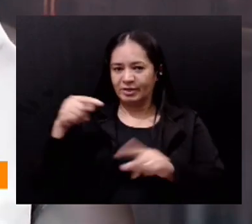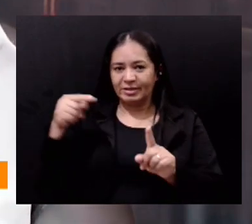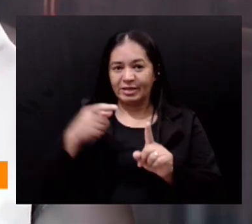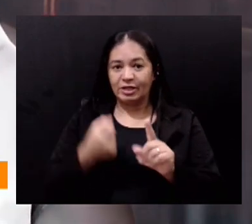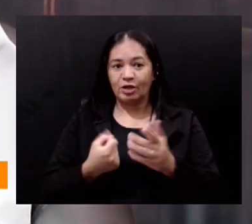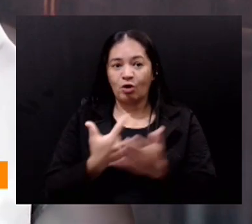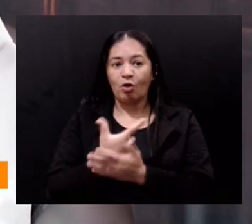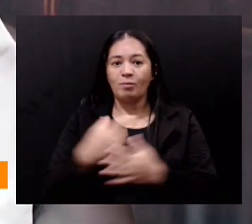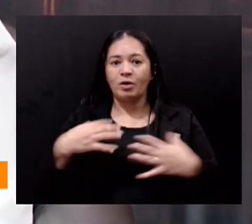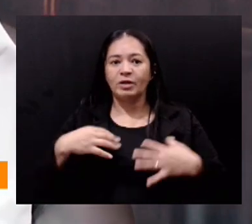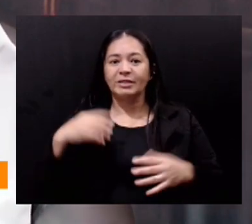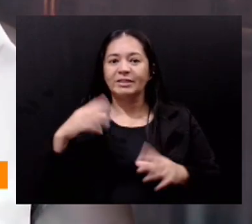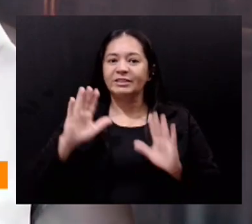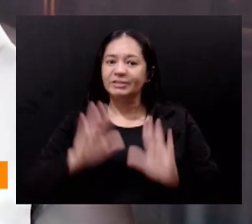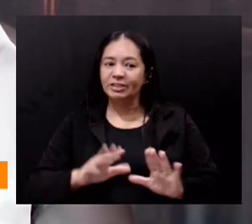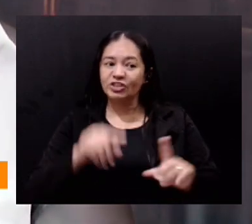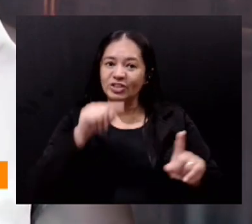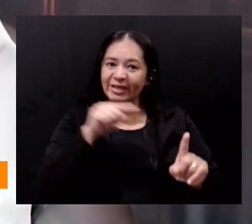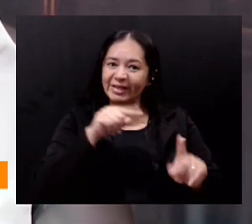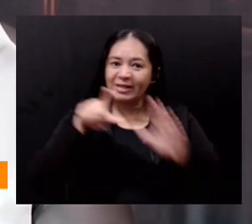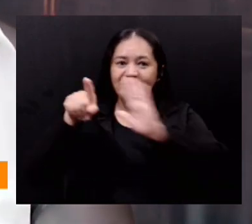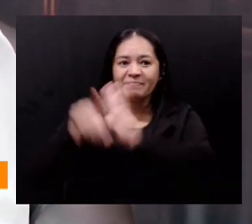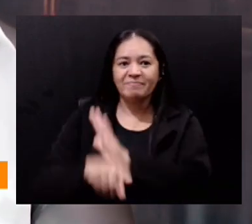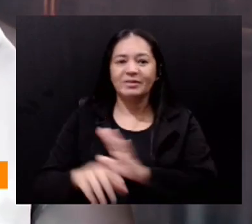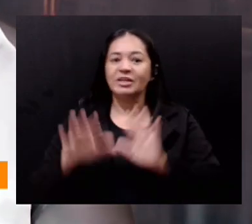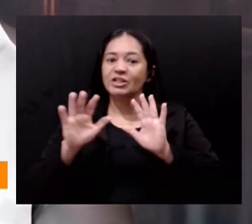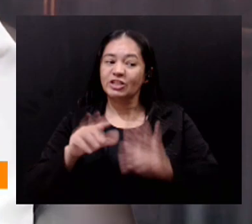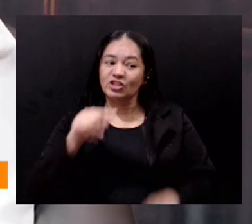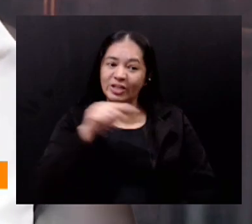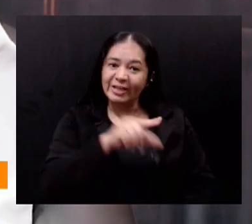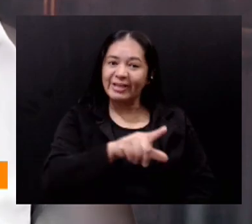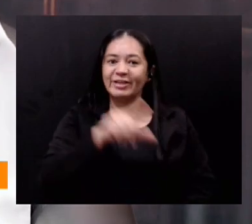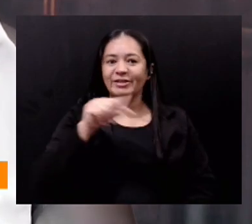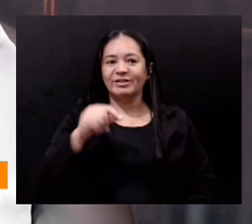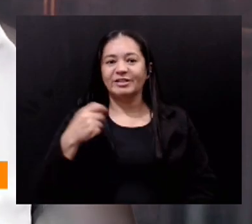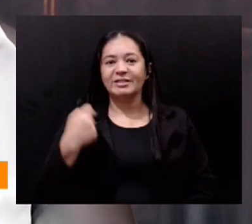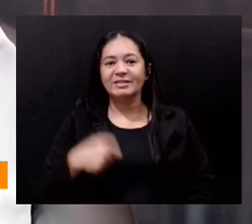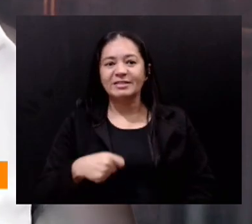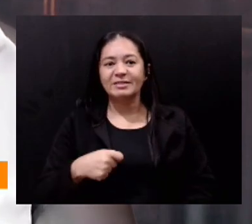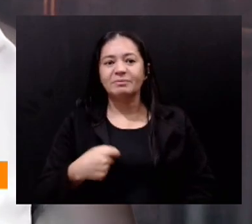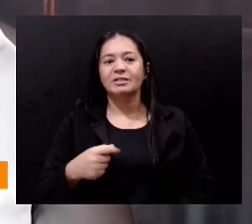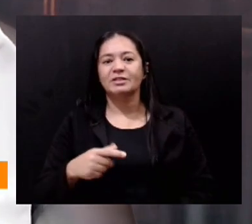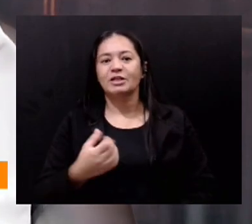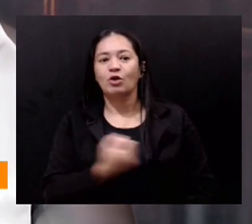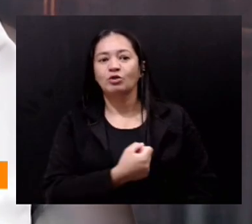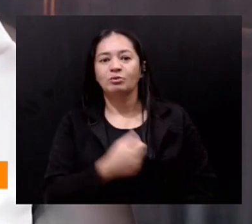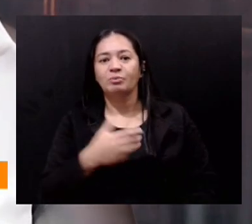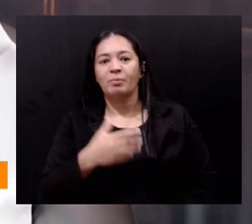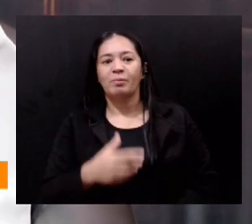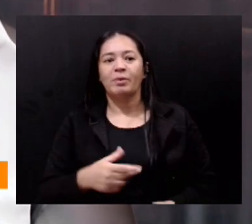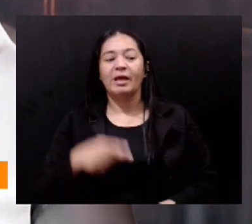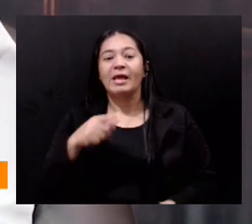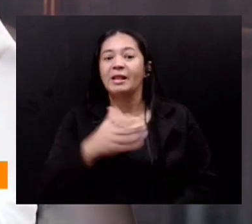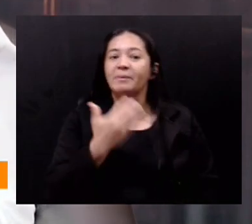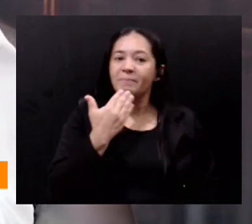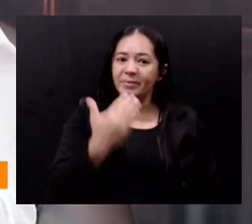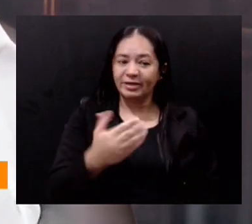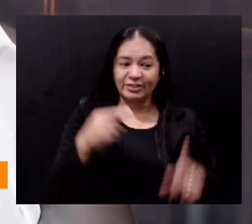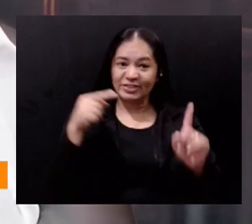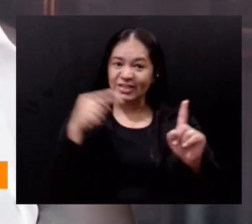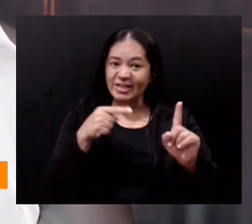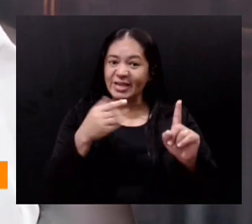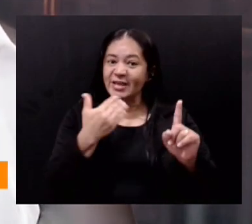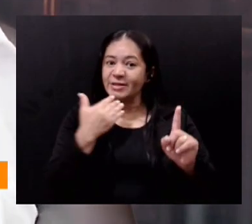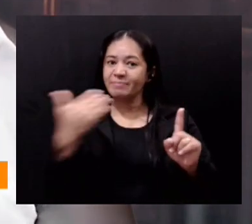ele perguntar, deixa ele escolher. Se precisa um número maior, ele pedir, né. Ele Ele identificar, identificar, ele